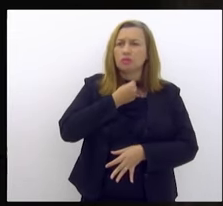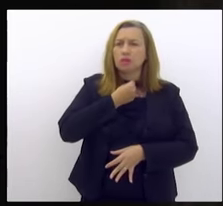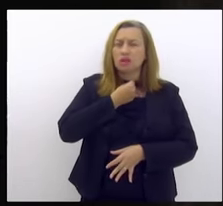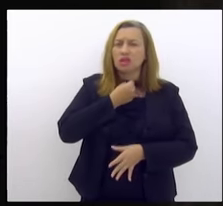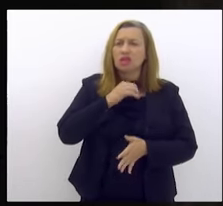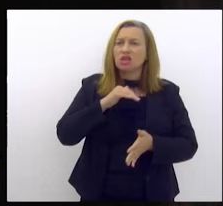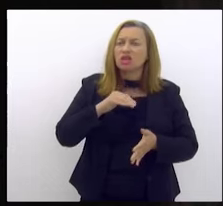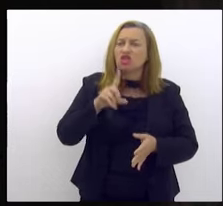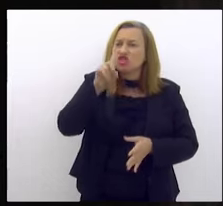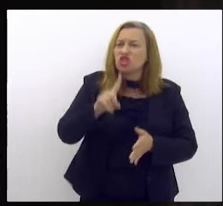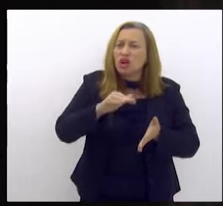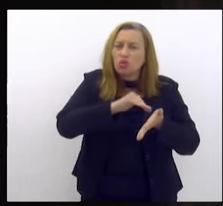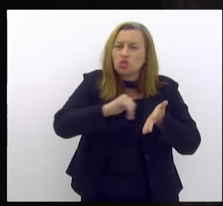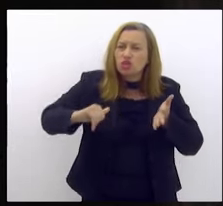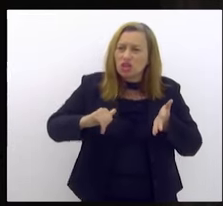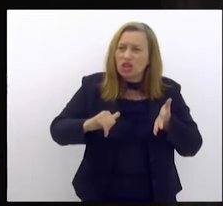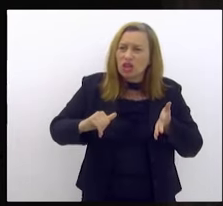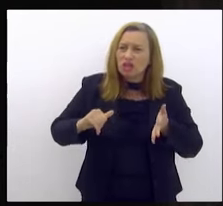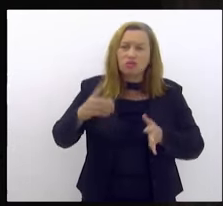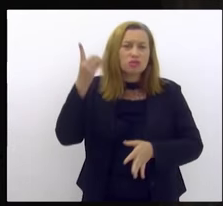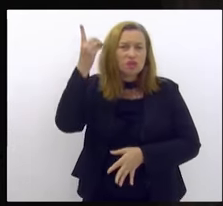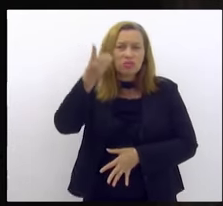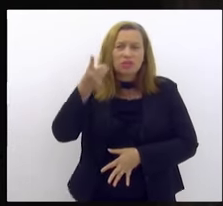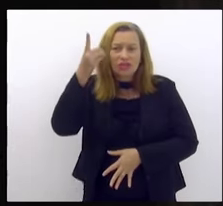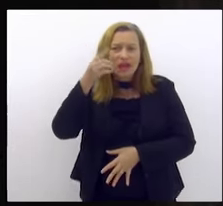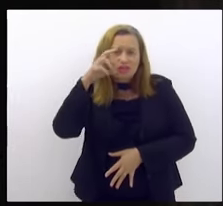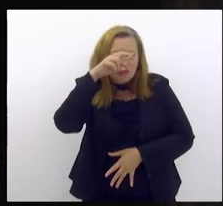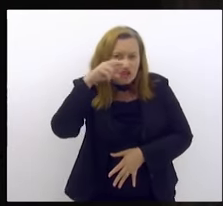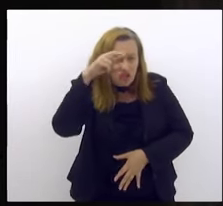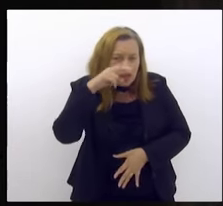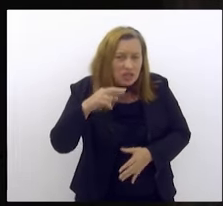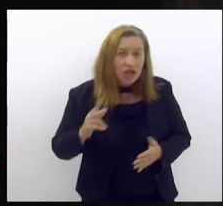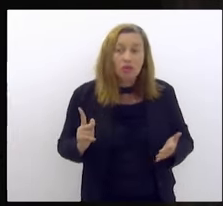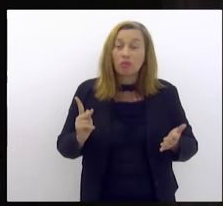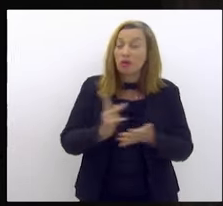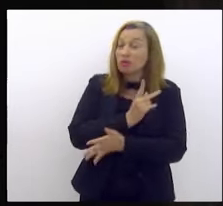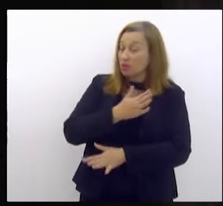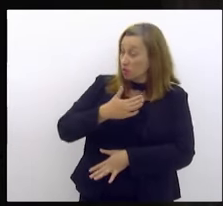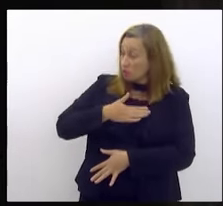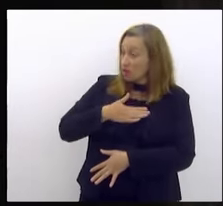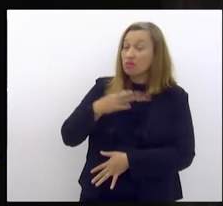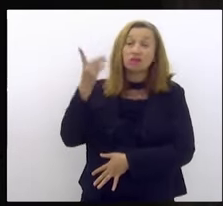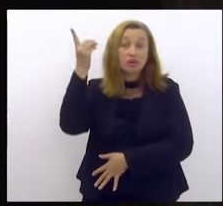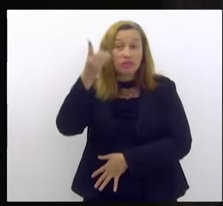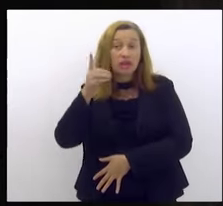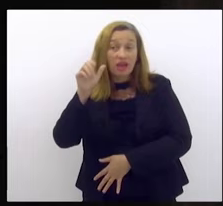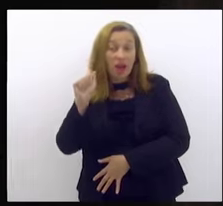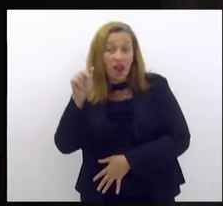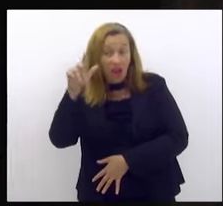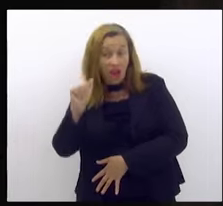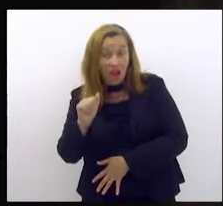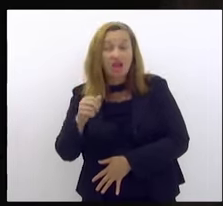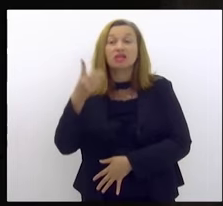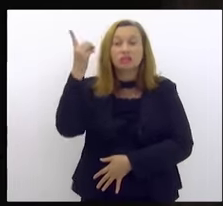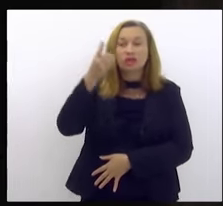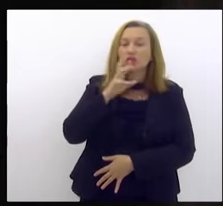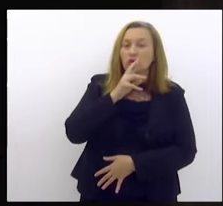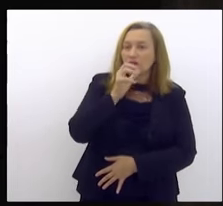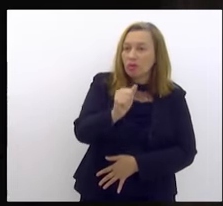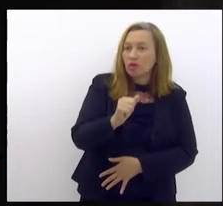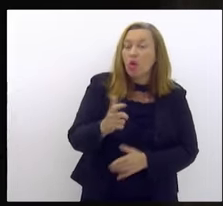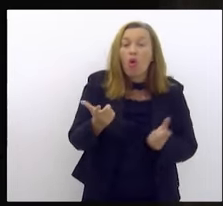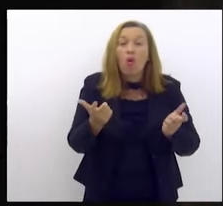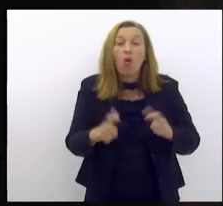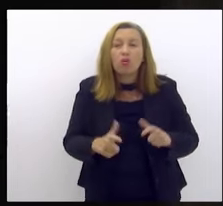principal prerrogativa, que é fiscalizar, assim como aconteceu comigo, com o deputado Alan Lopes, com o deputado Rodrigo Amorim,